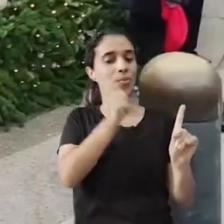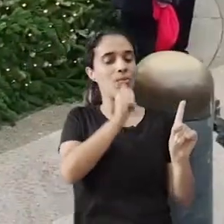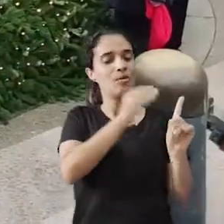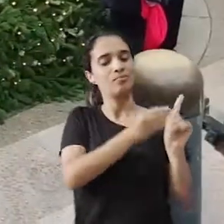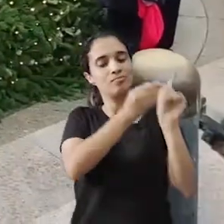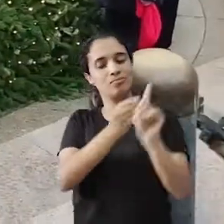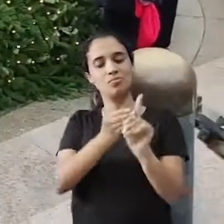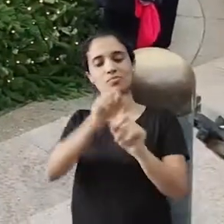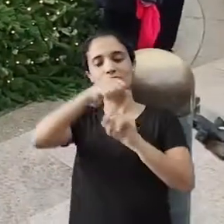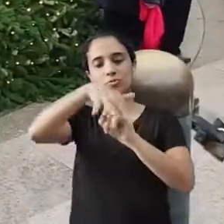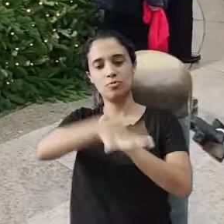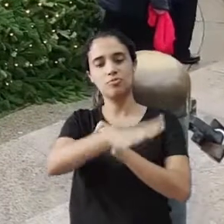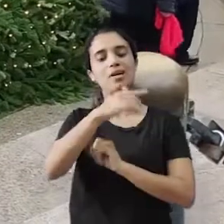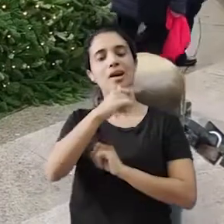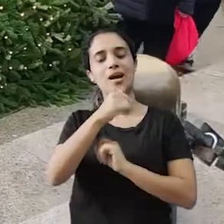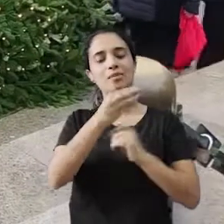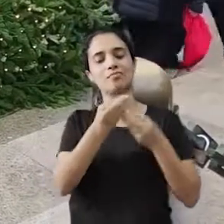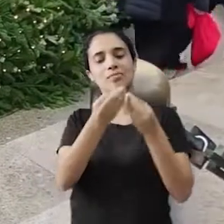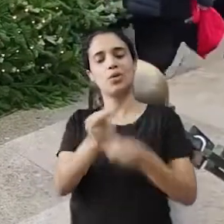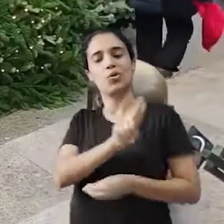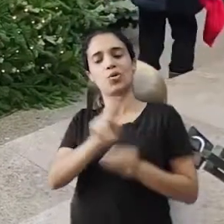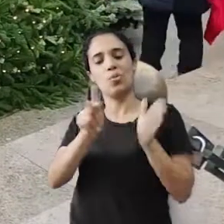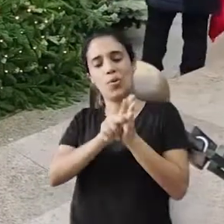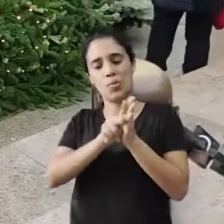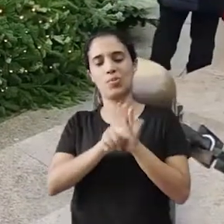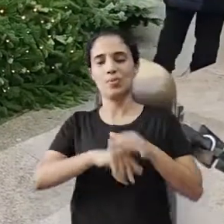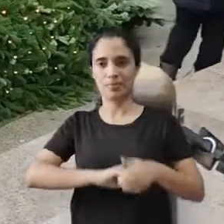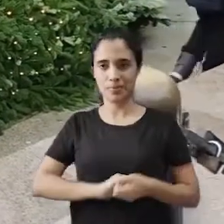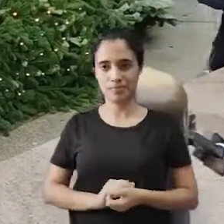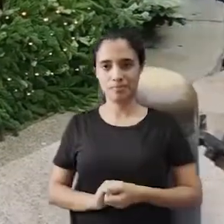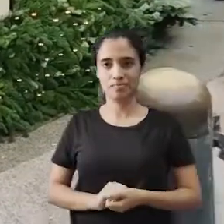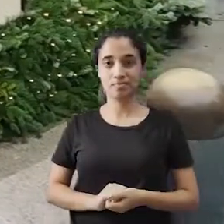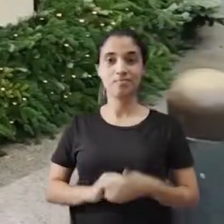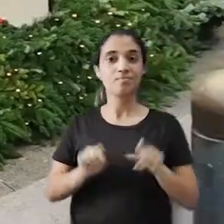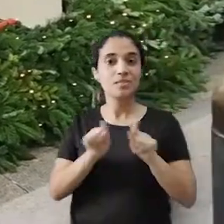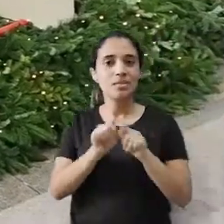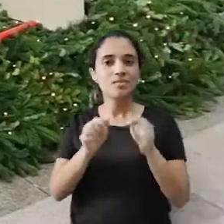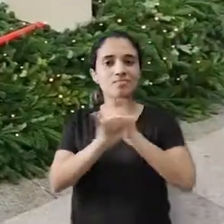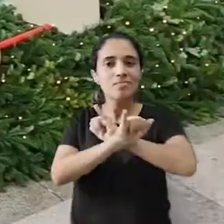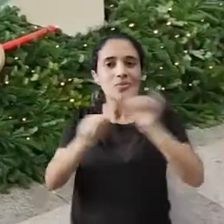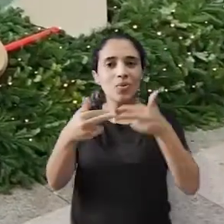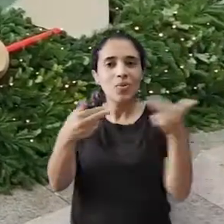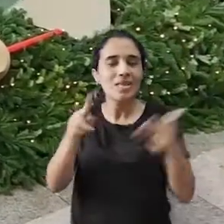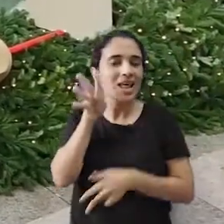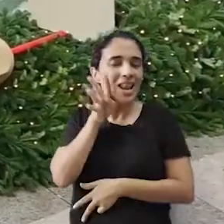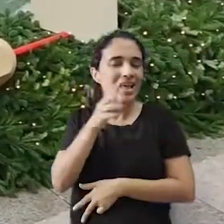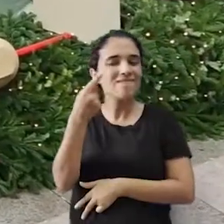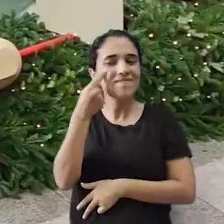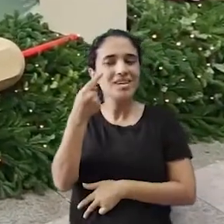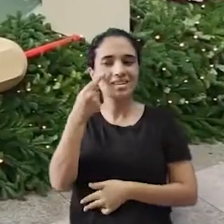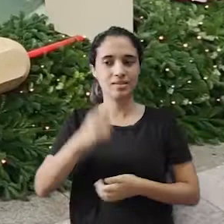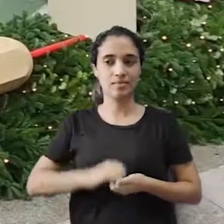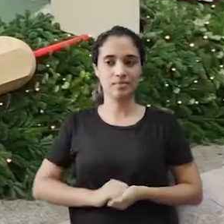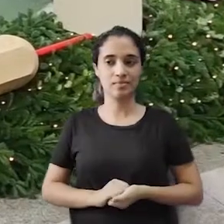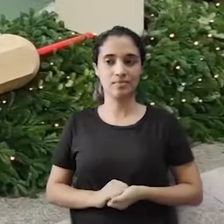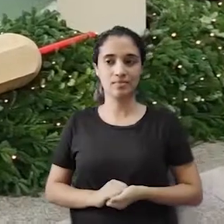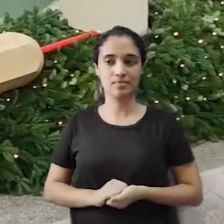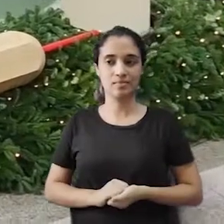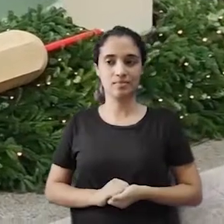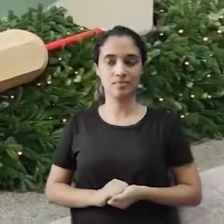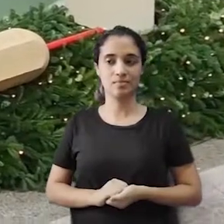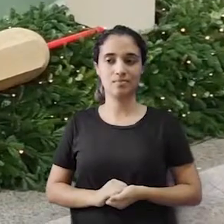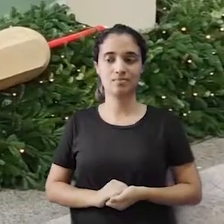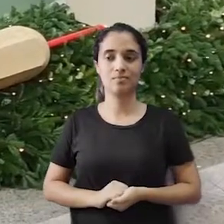aqui. Então é bem bacana, né? Ah, e algo legal. O Ban